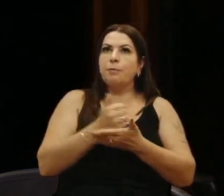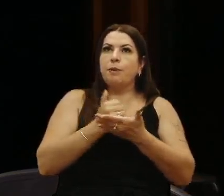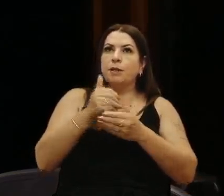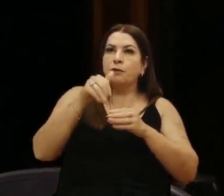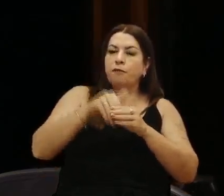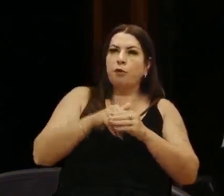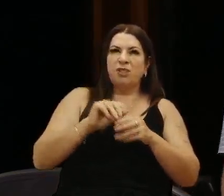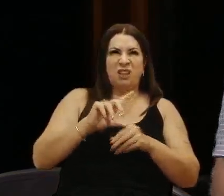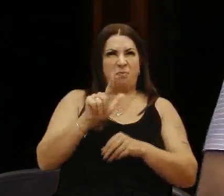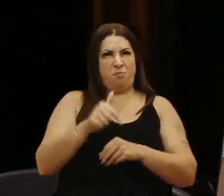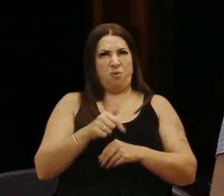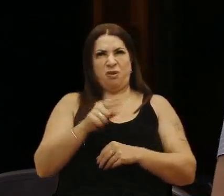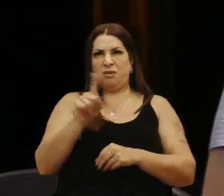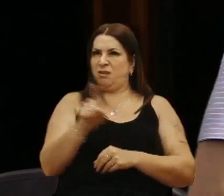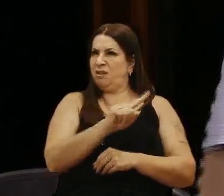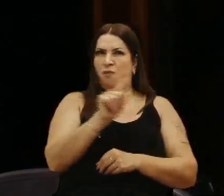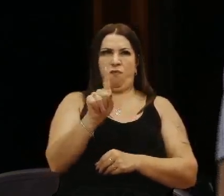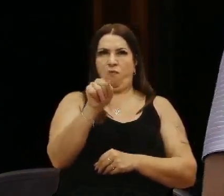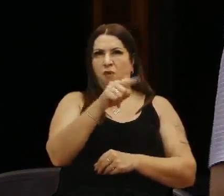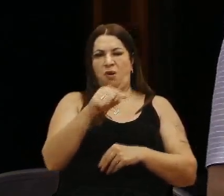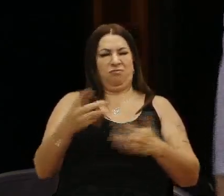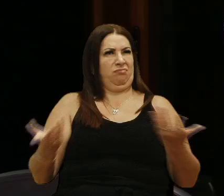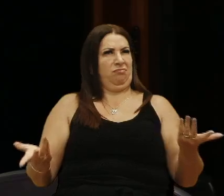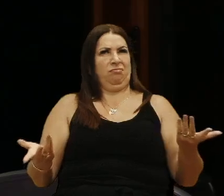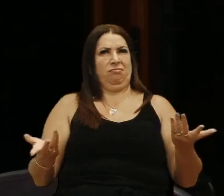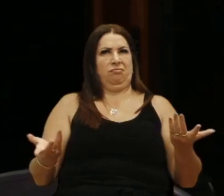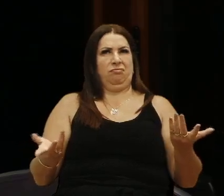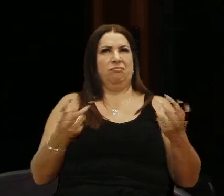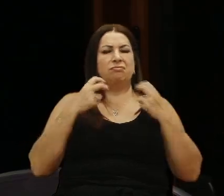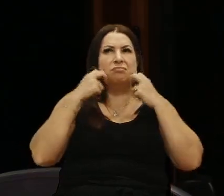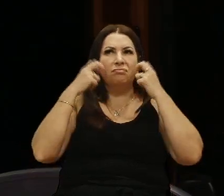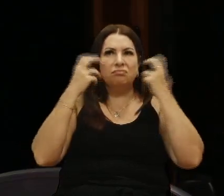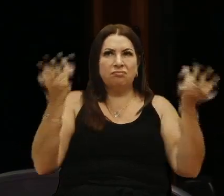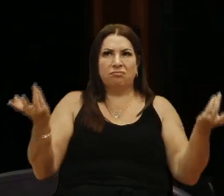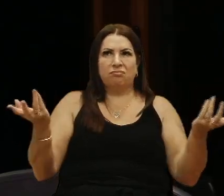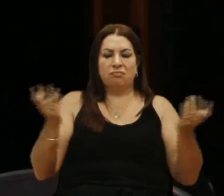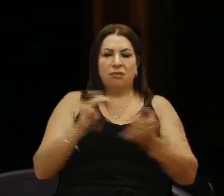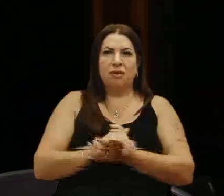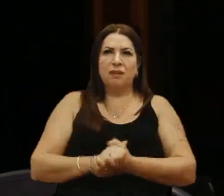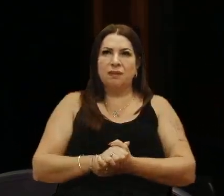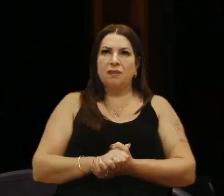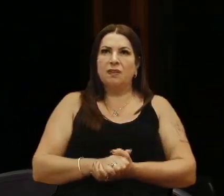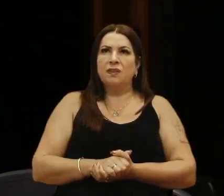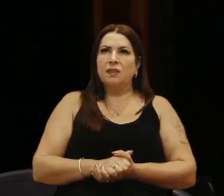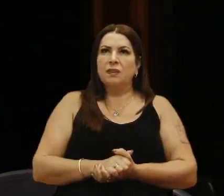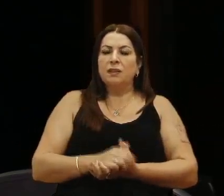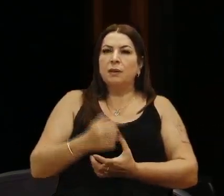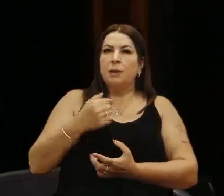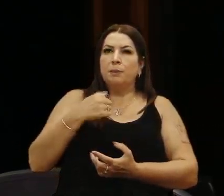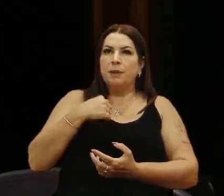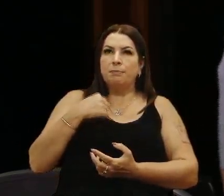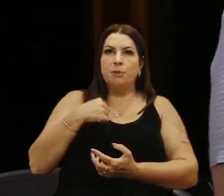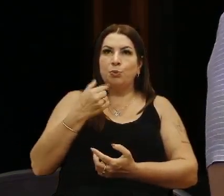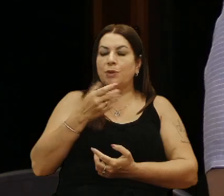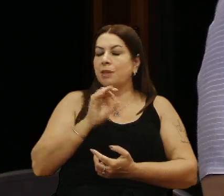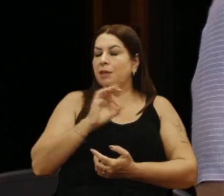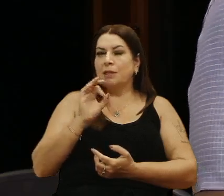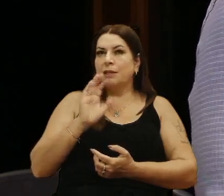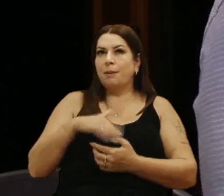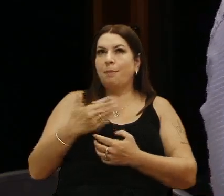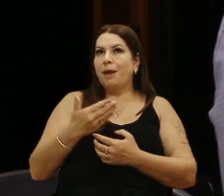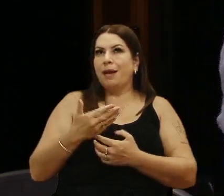vota e depois desvota. Gente, nós vamos virar vergonha. Para mim, não há nada